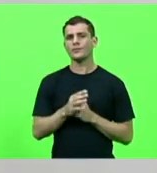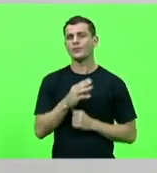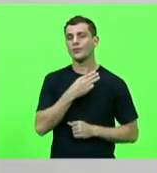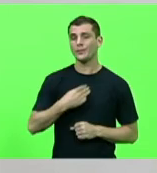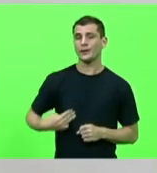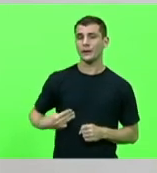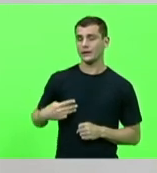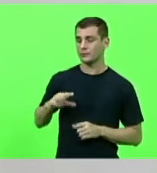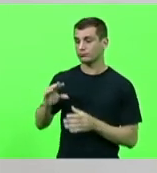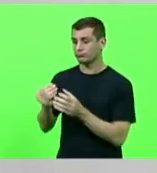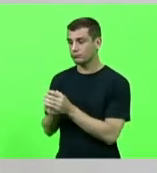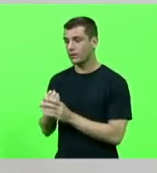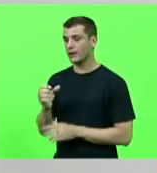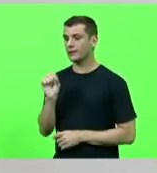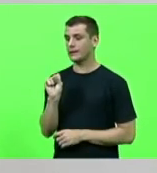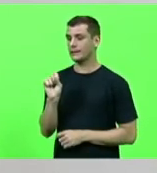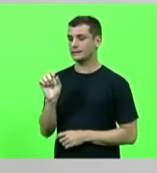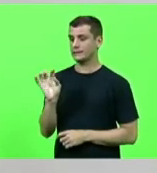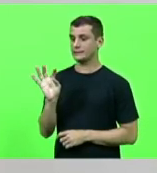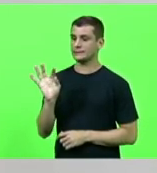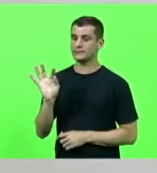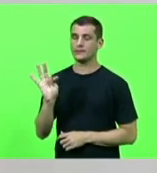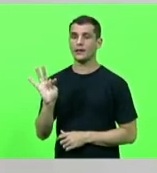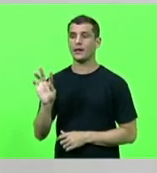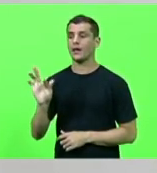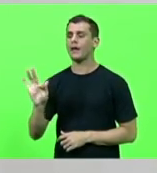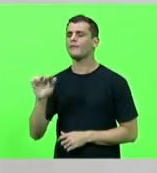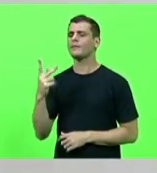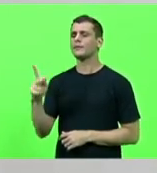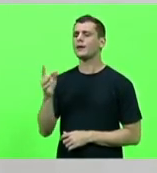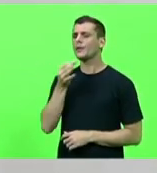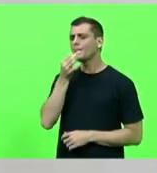não vale a opinião ou suas ideologias,